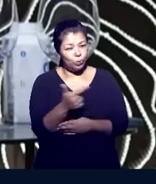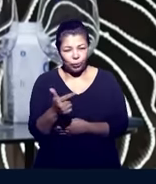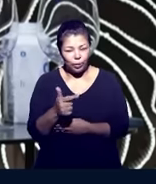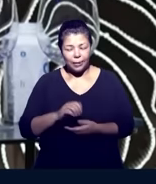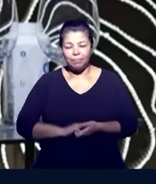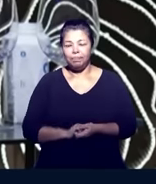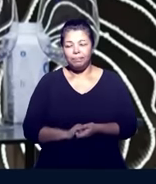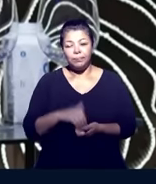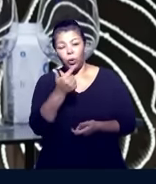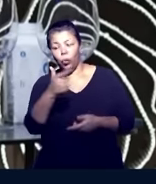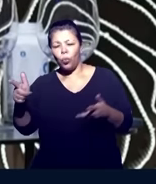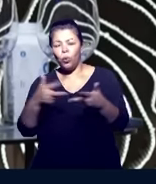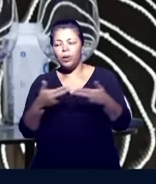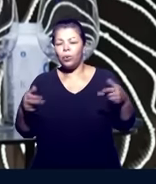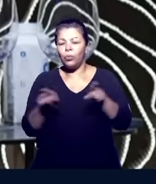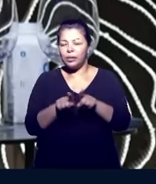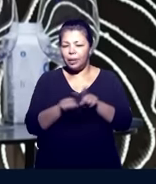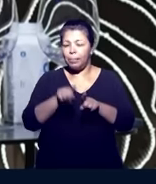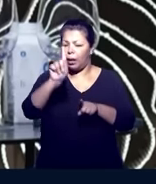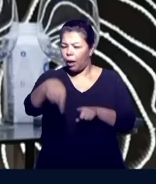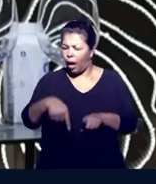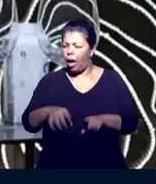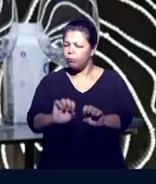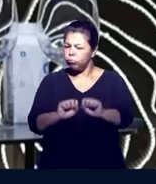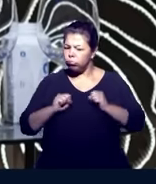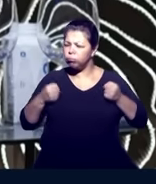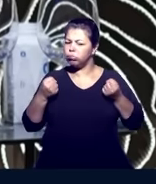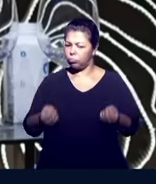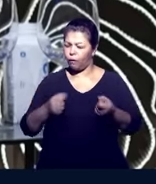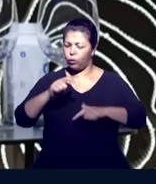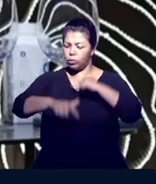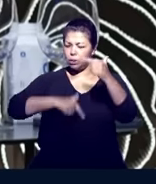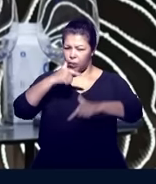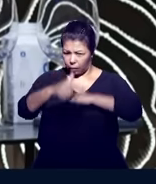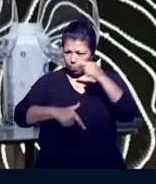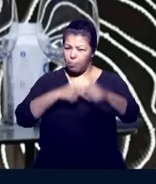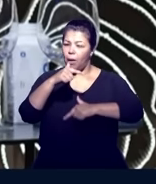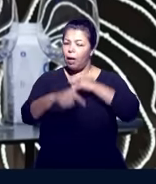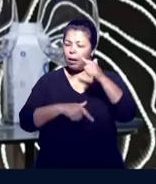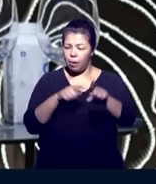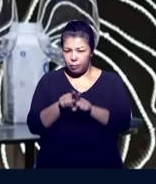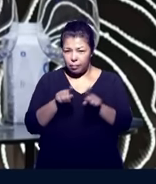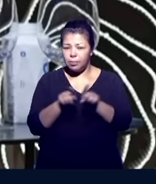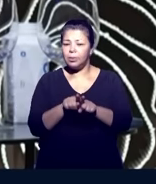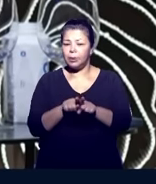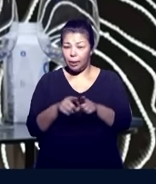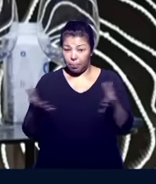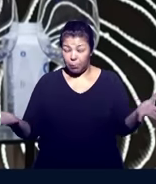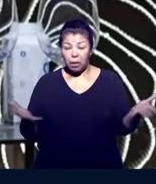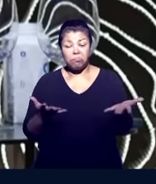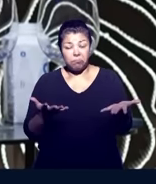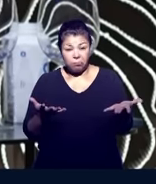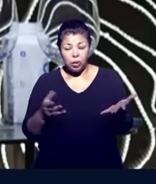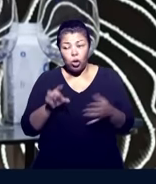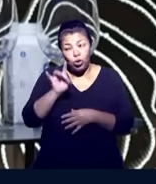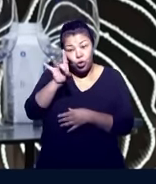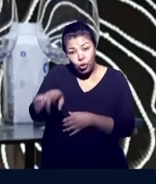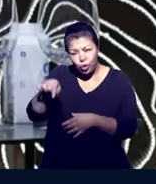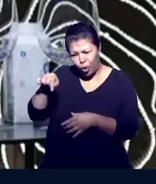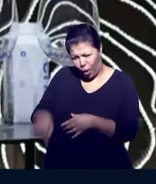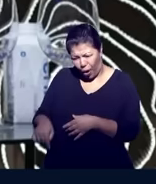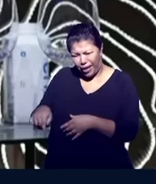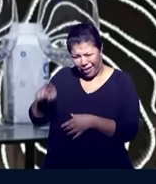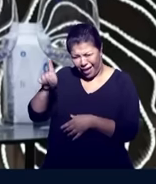outro componente evidentemente é a força de trabalho em sentido amplo porque não é só o trabalhador lá do chand da